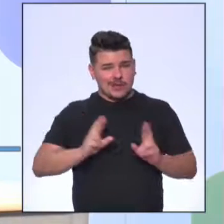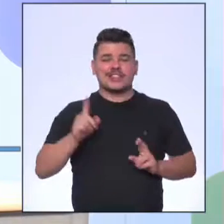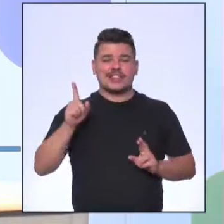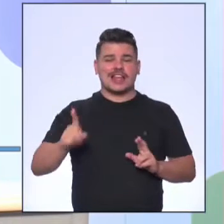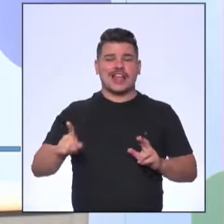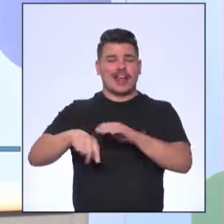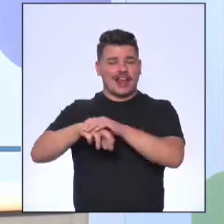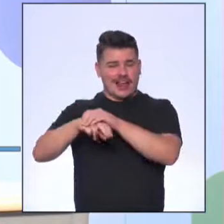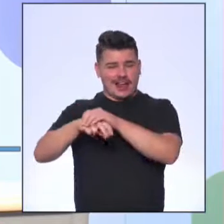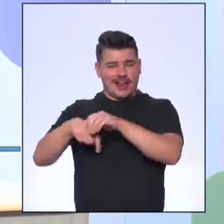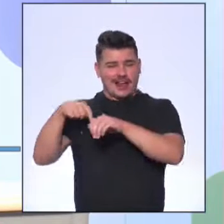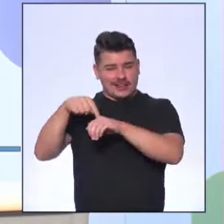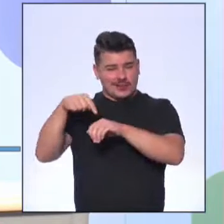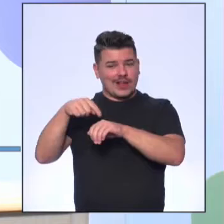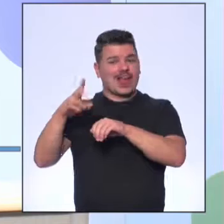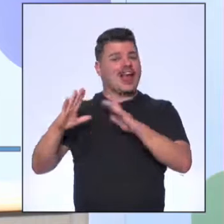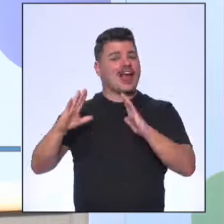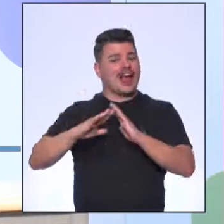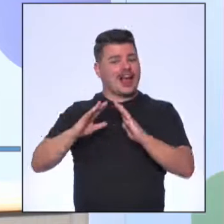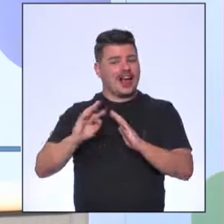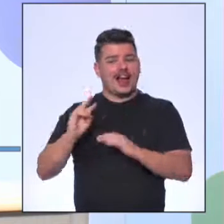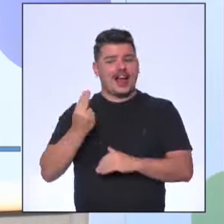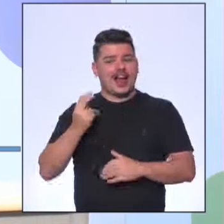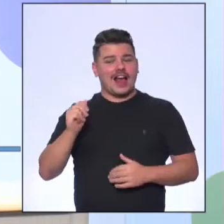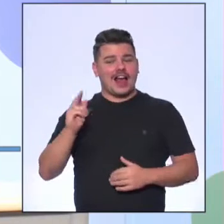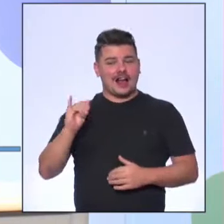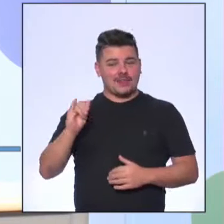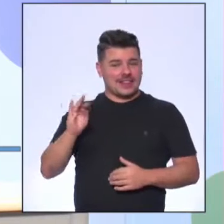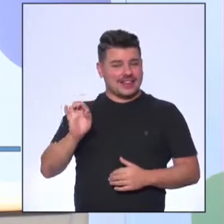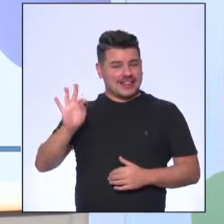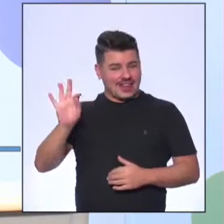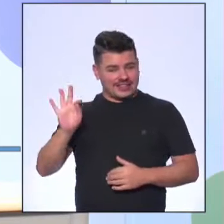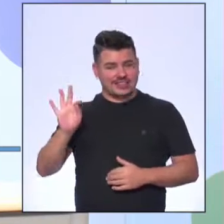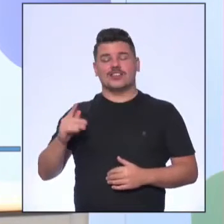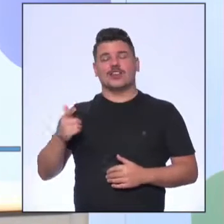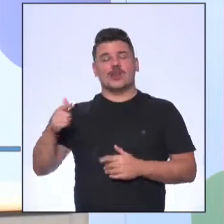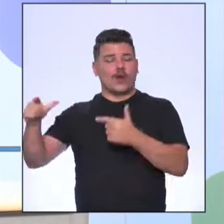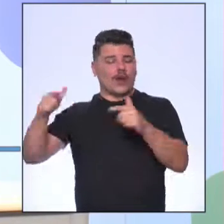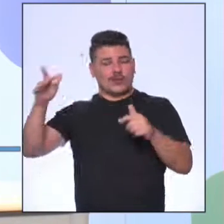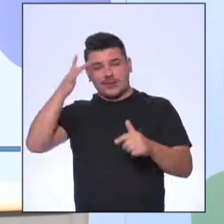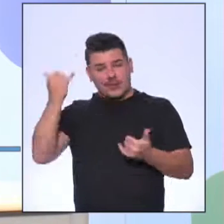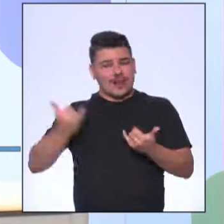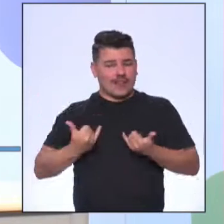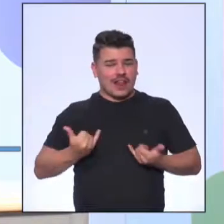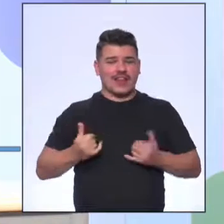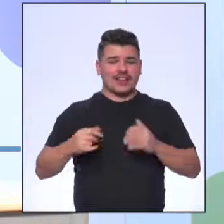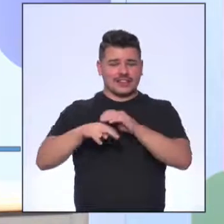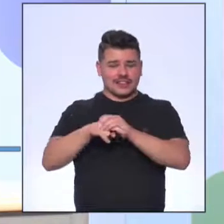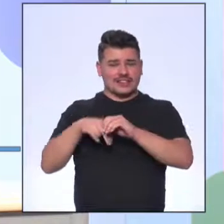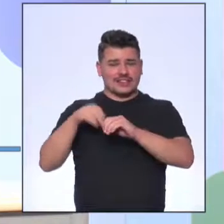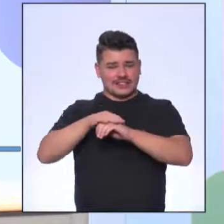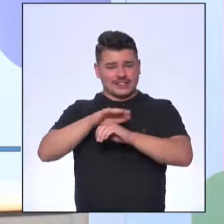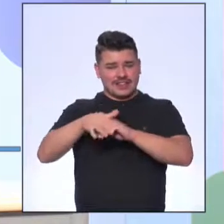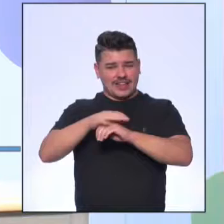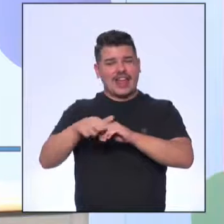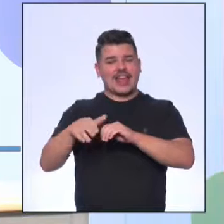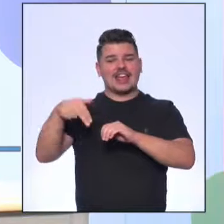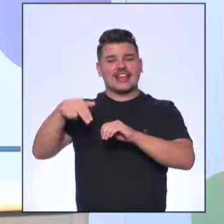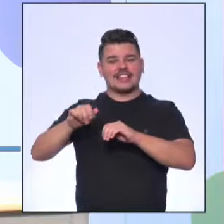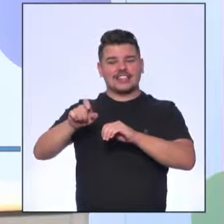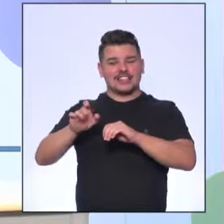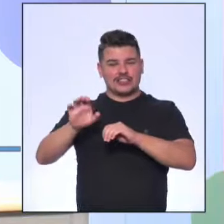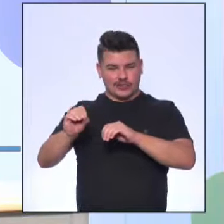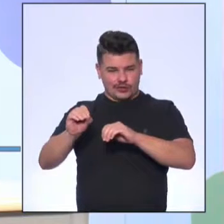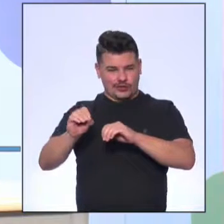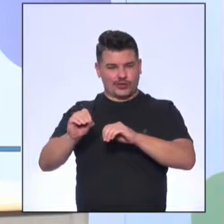A Beatriz, a Ana, a Nathalie, a Ellen, o Leonardo. Outra parte afirma que é o nicho. Stefan,